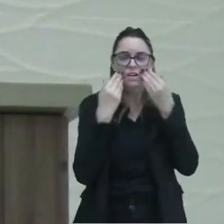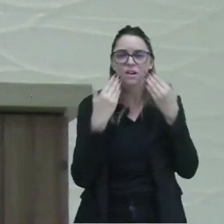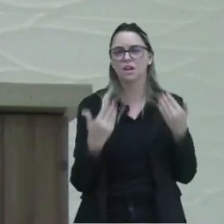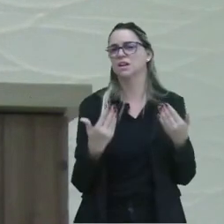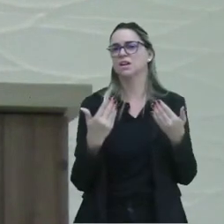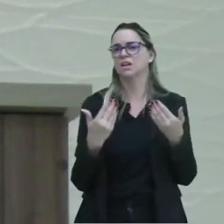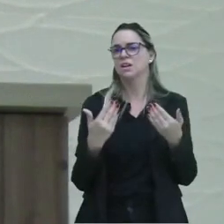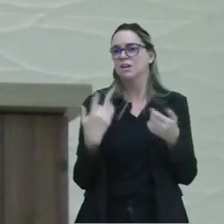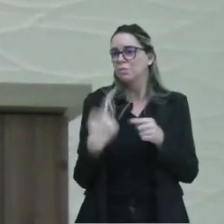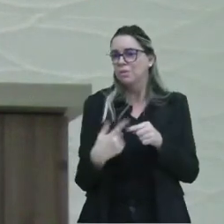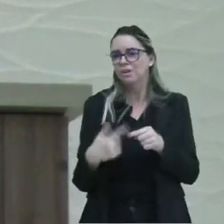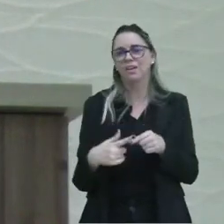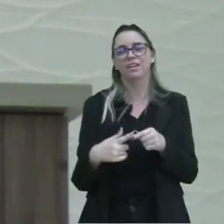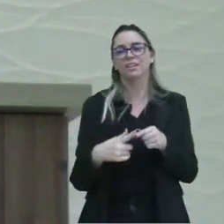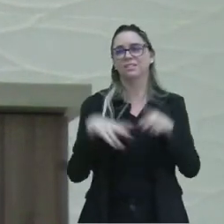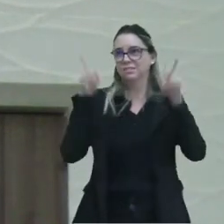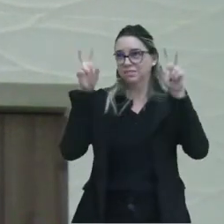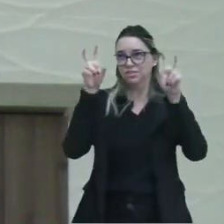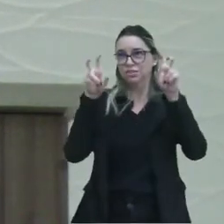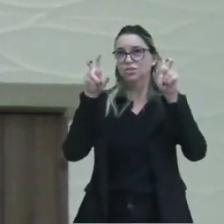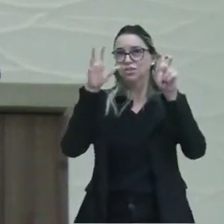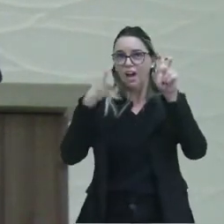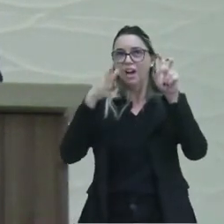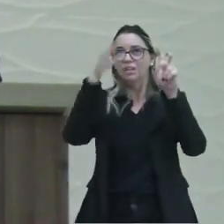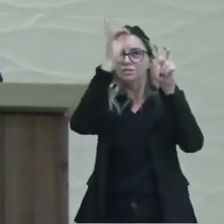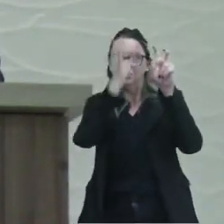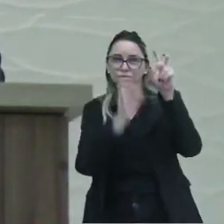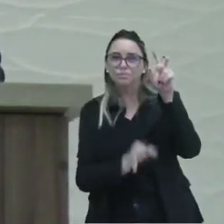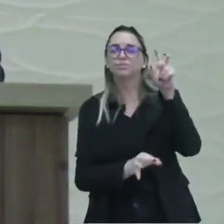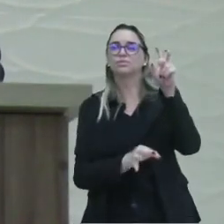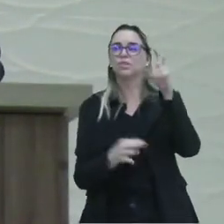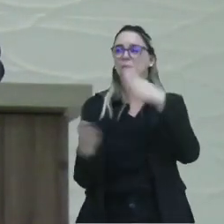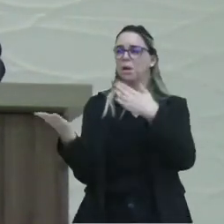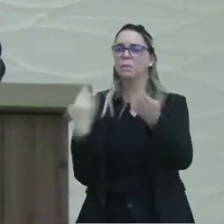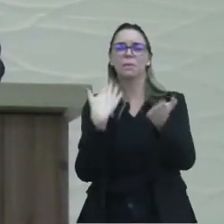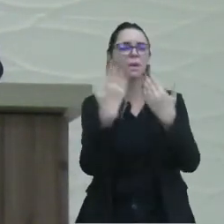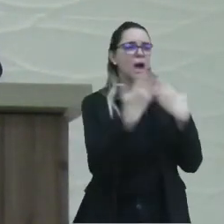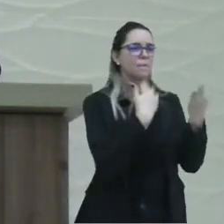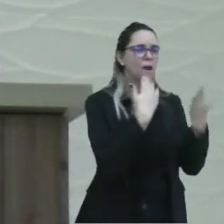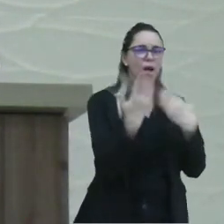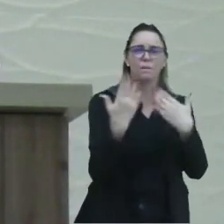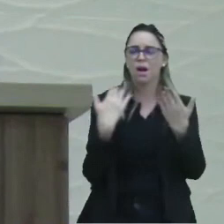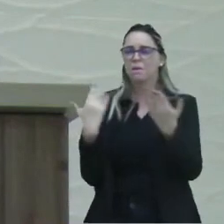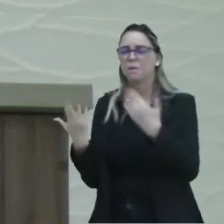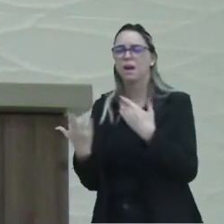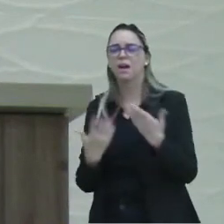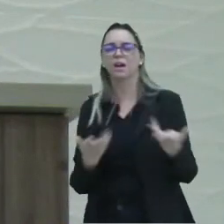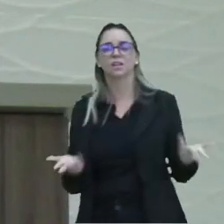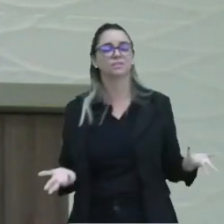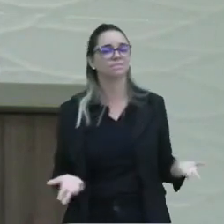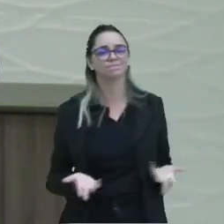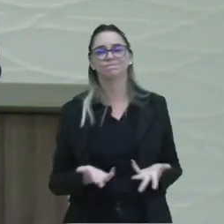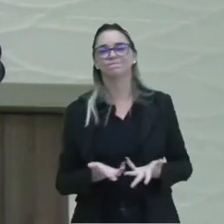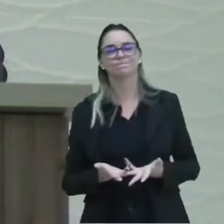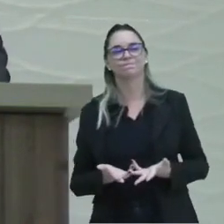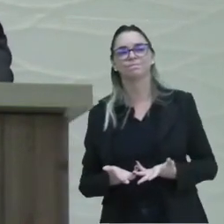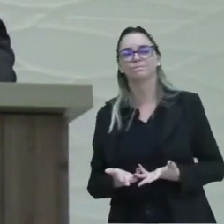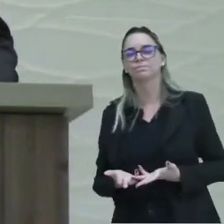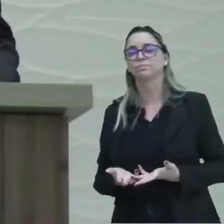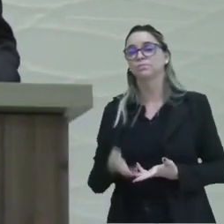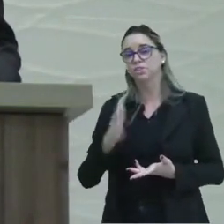muito esmiuçado, o assunto já está muito debatido, o assunto já está muito, mas muito